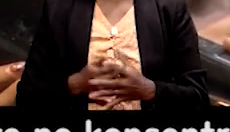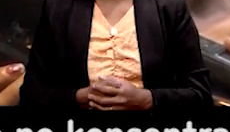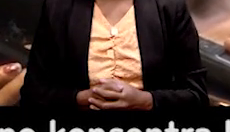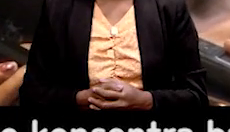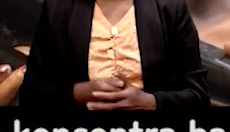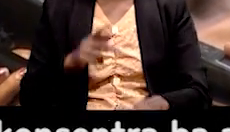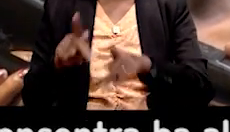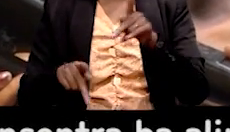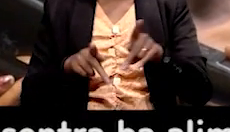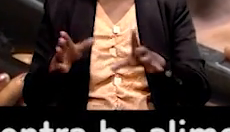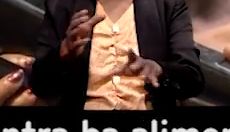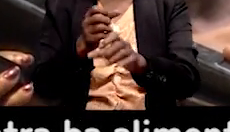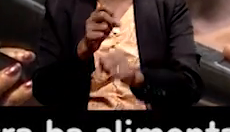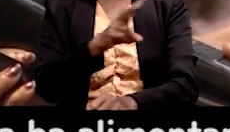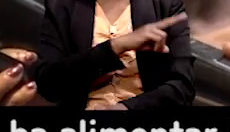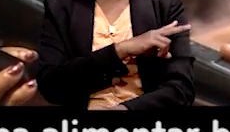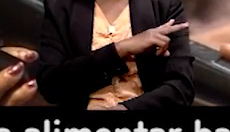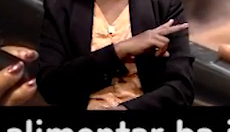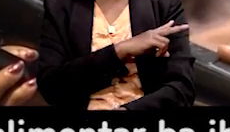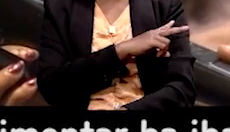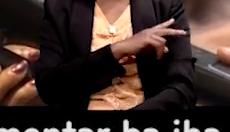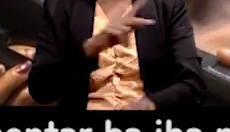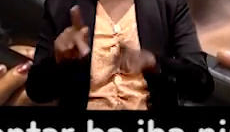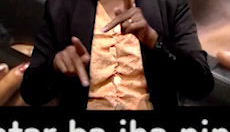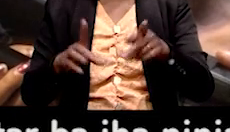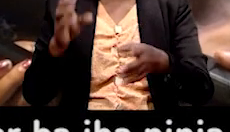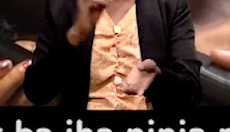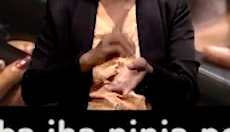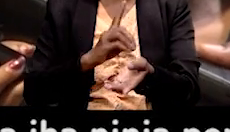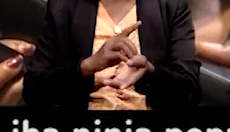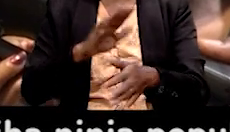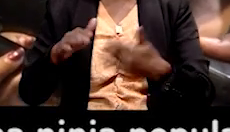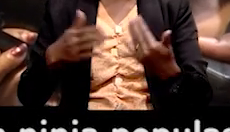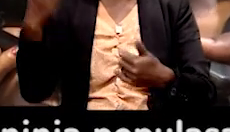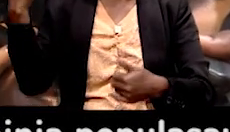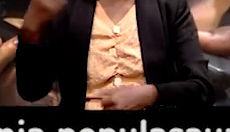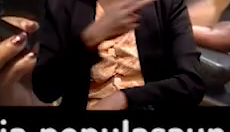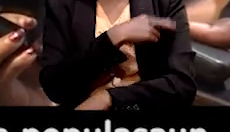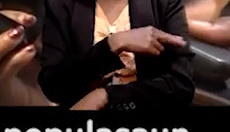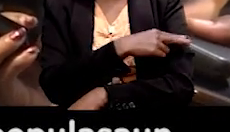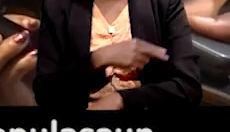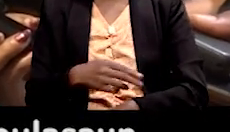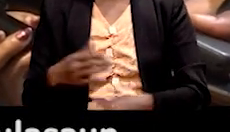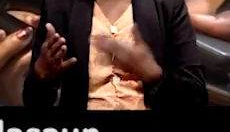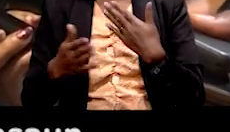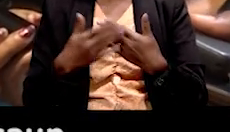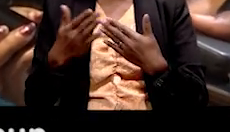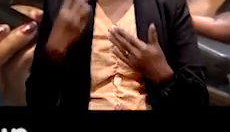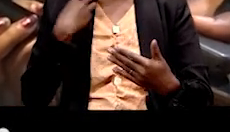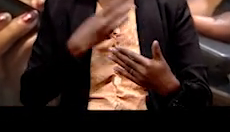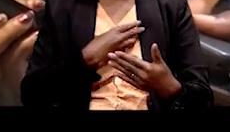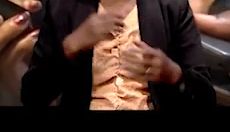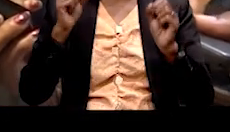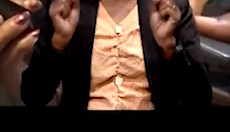maioria e masarne be maketan vacina o momento idane ba e ma profesional saúde sira e hospital. Então se idane fácil ba ita atu